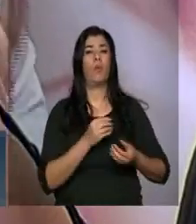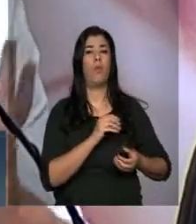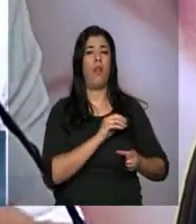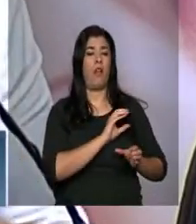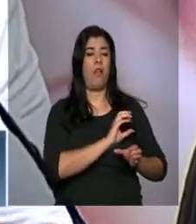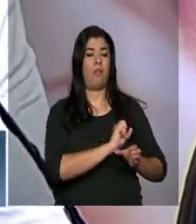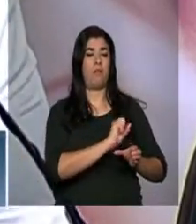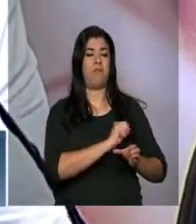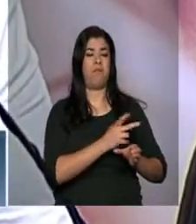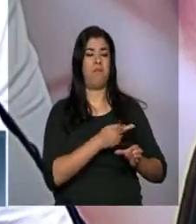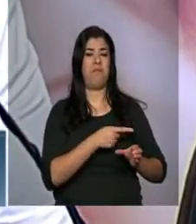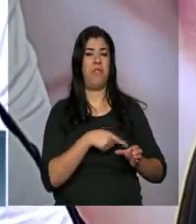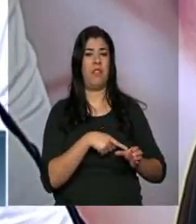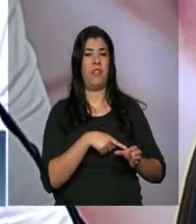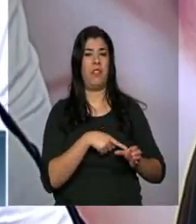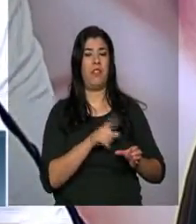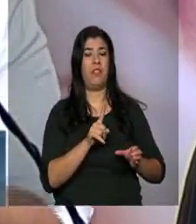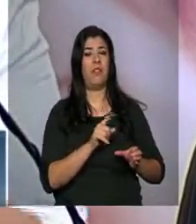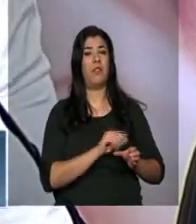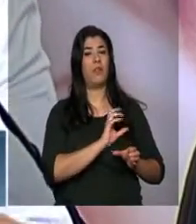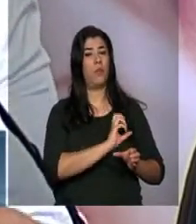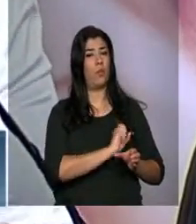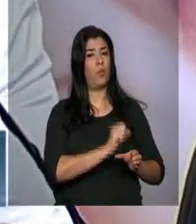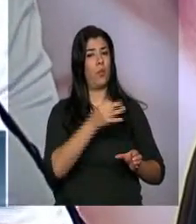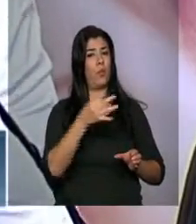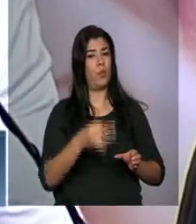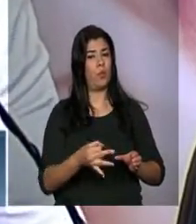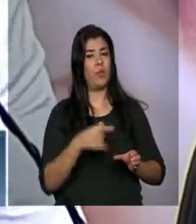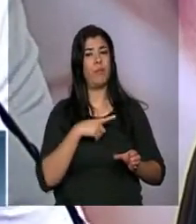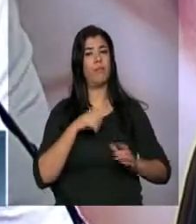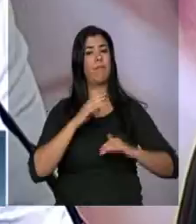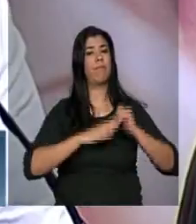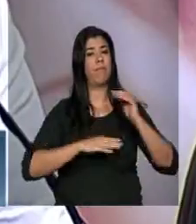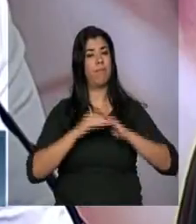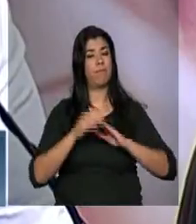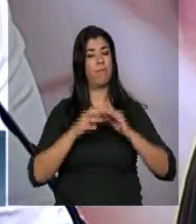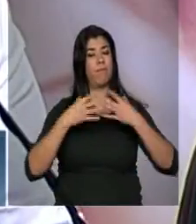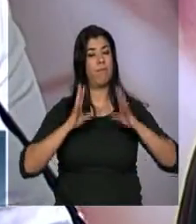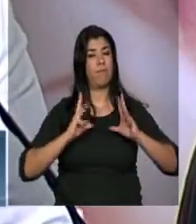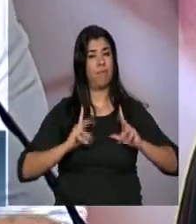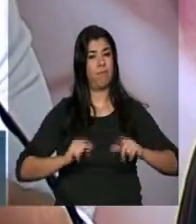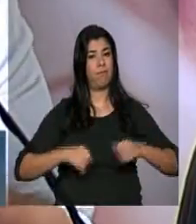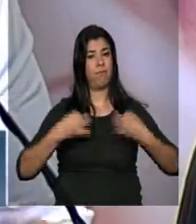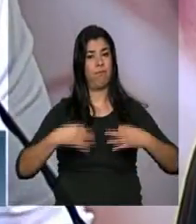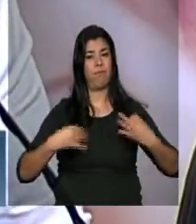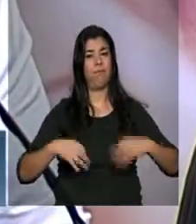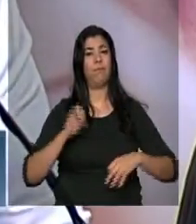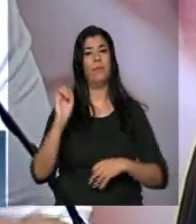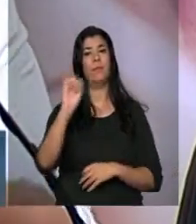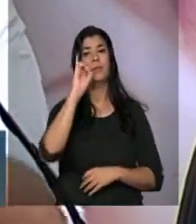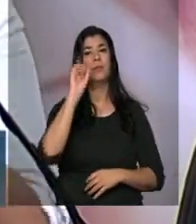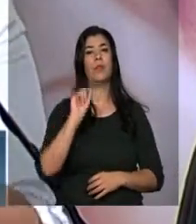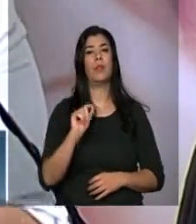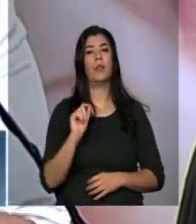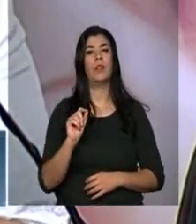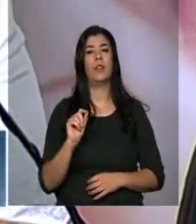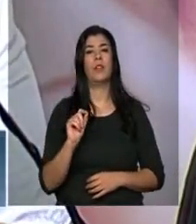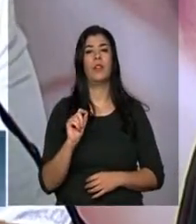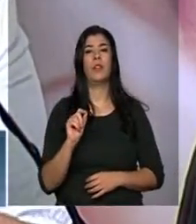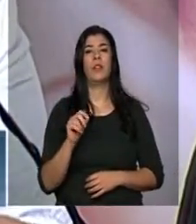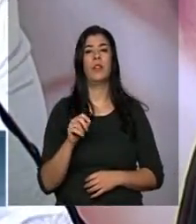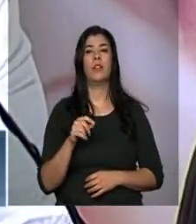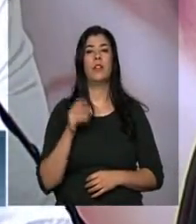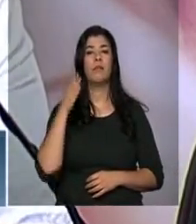outros fatores que também interferem. Mas a coleta adequada é fundamental. Então, é extremamente importante, né,